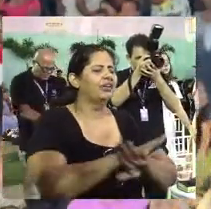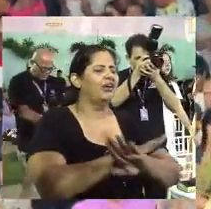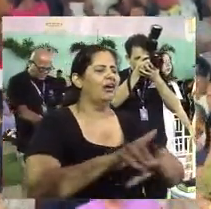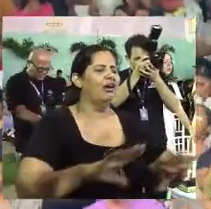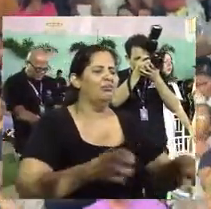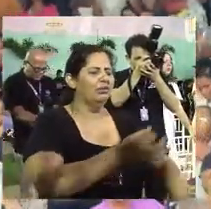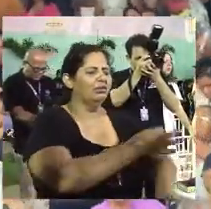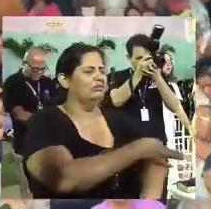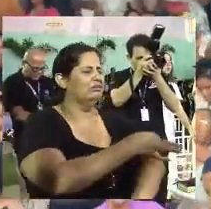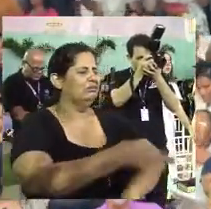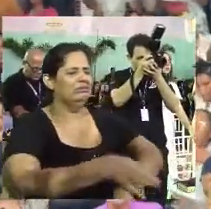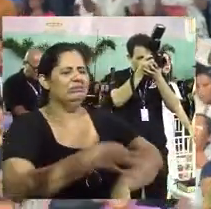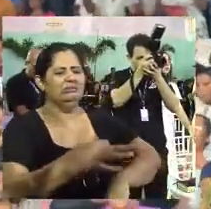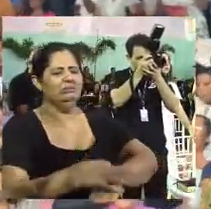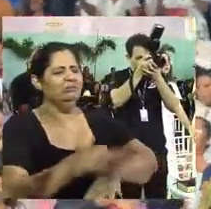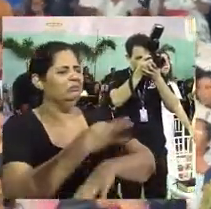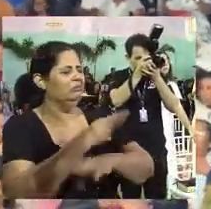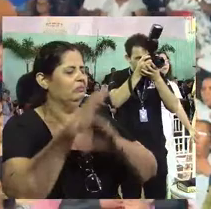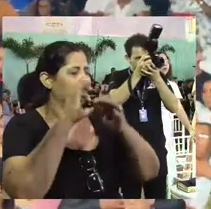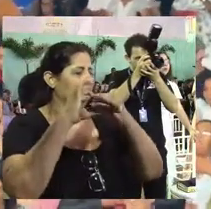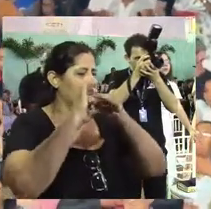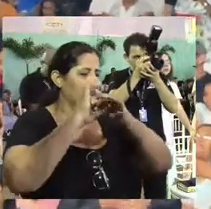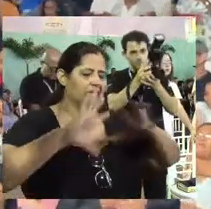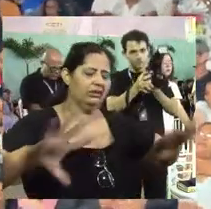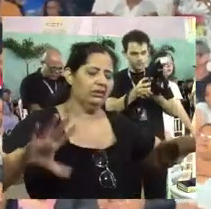desaparecer do caroços agora